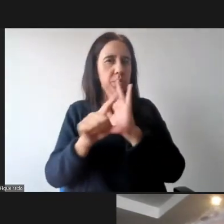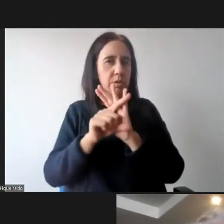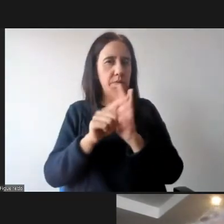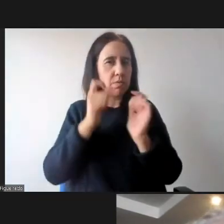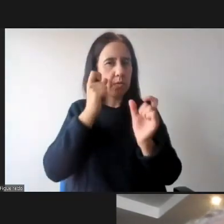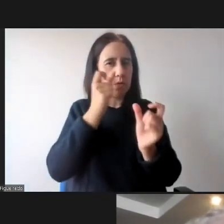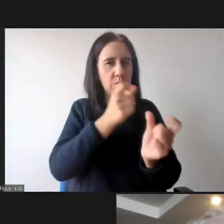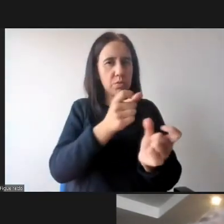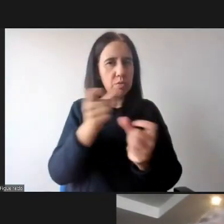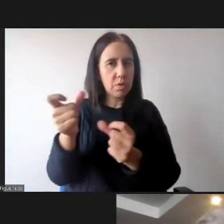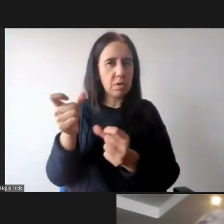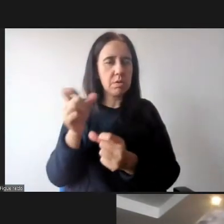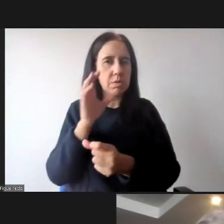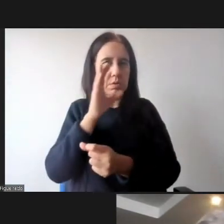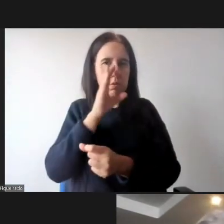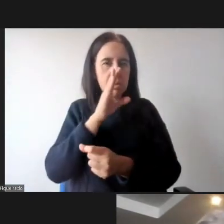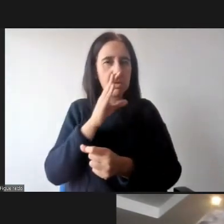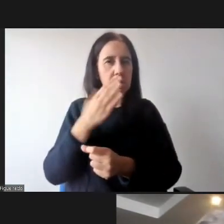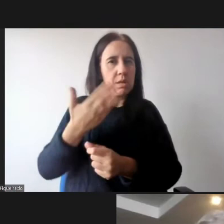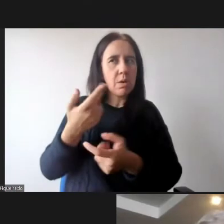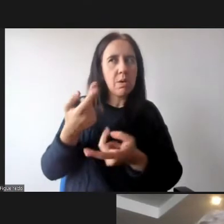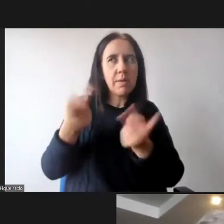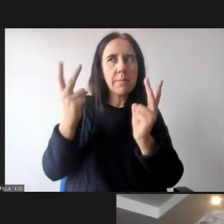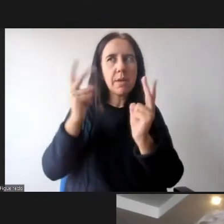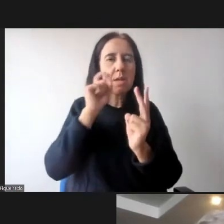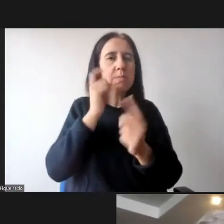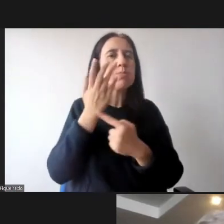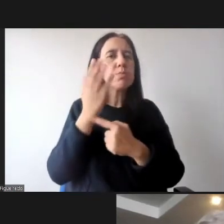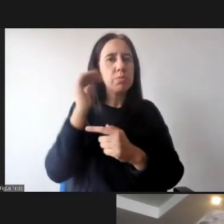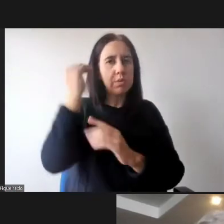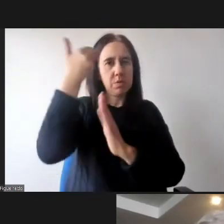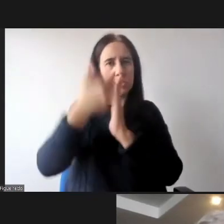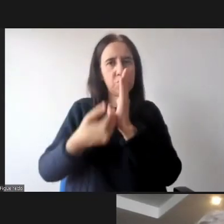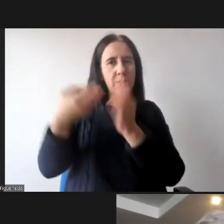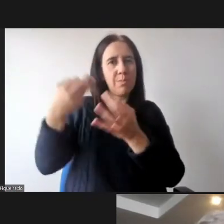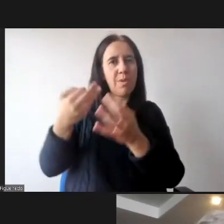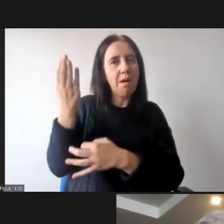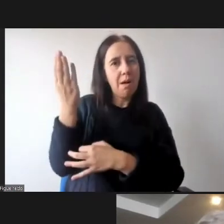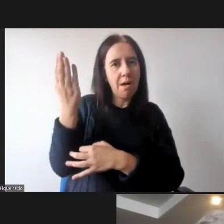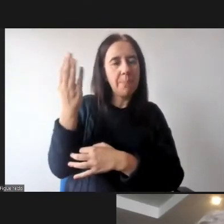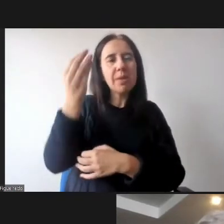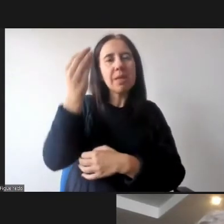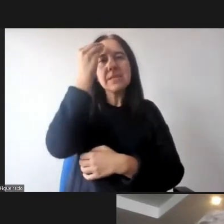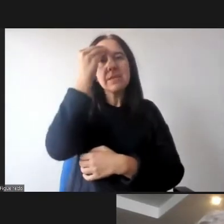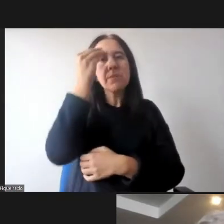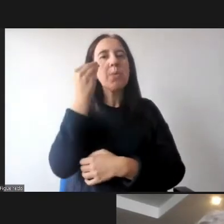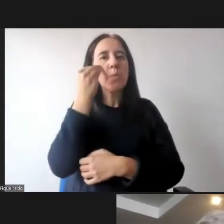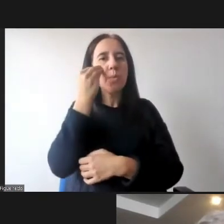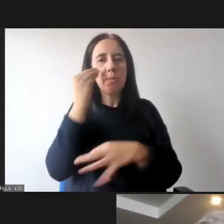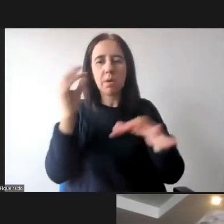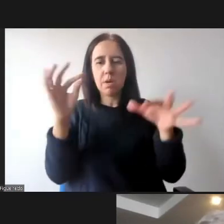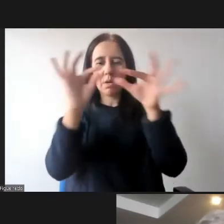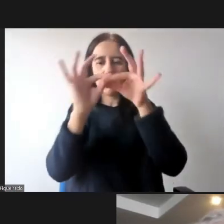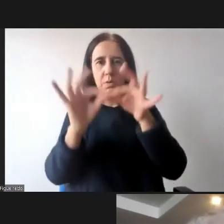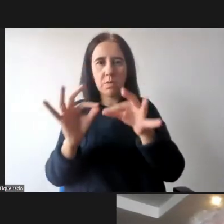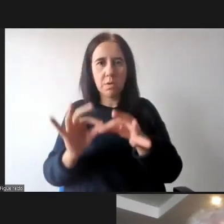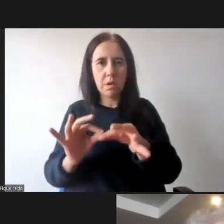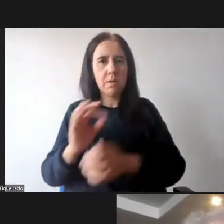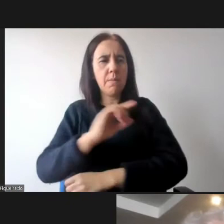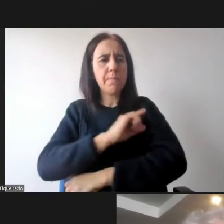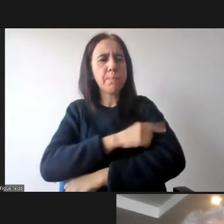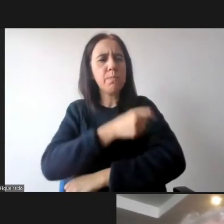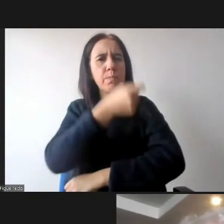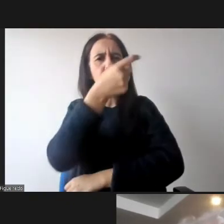restrinja direitos, liberdades e garantias, designadamente o Tribunal Constitucional, em saber como deve articular-se aqui estes poderes de